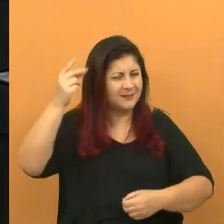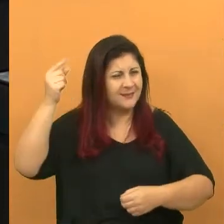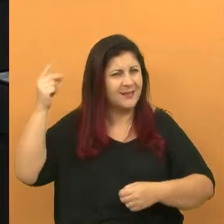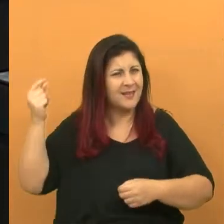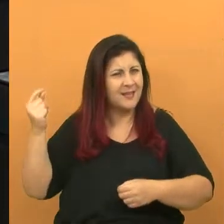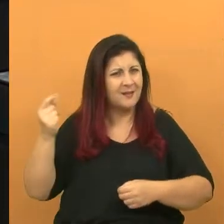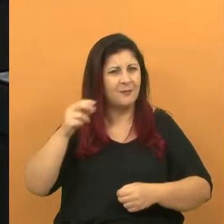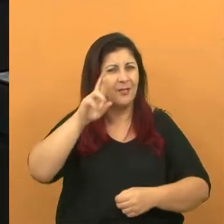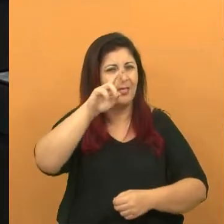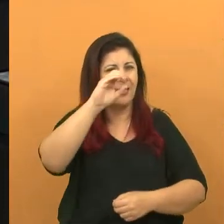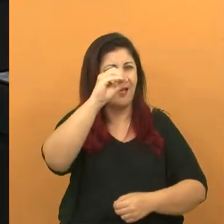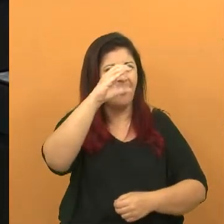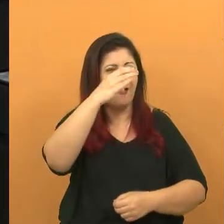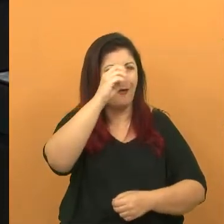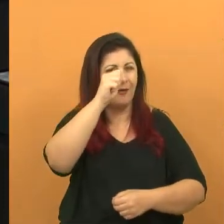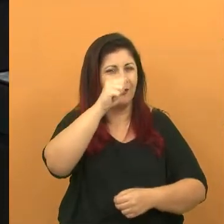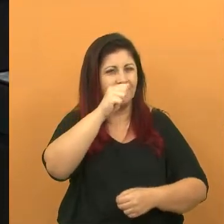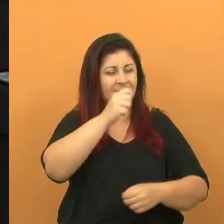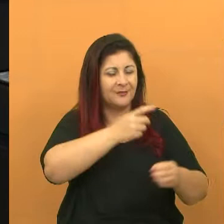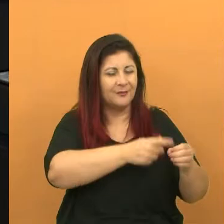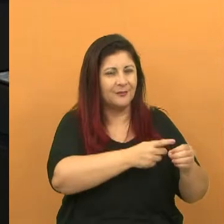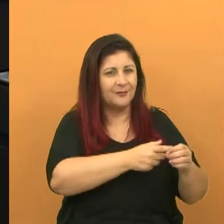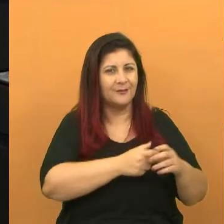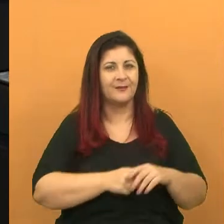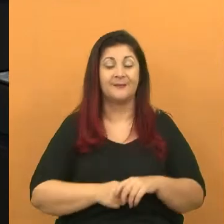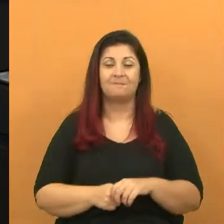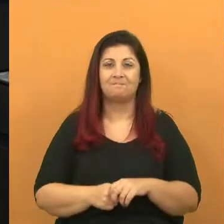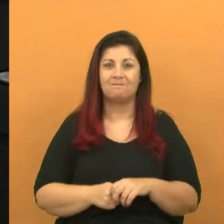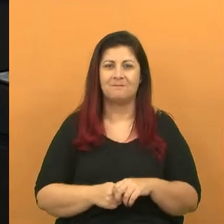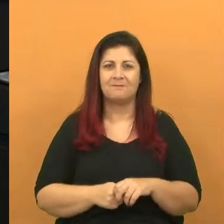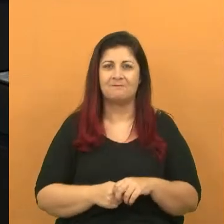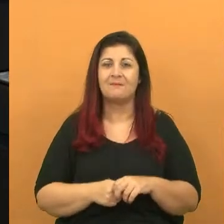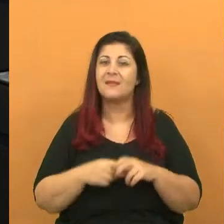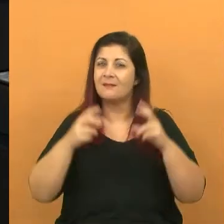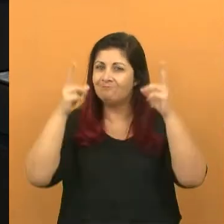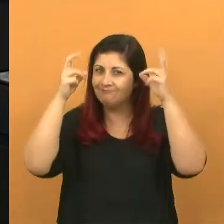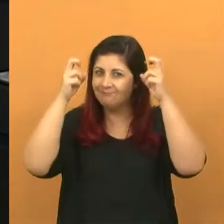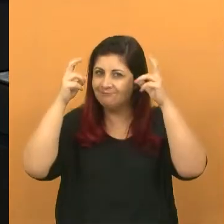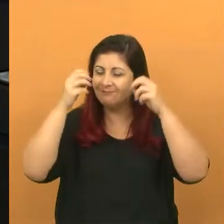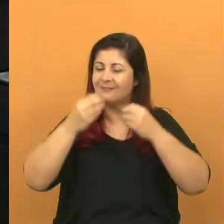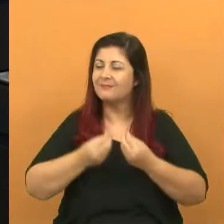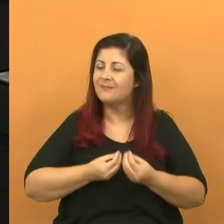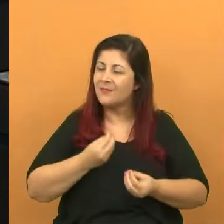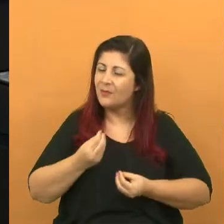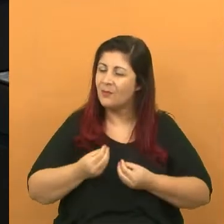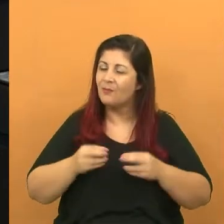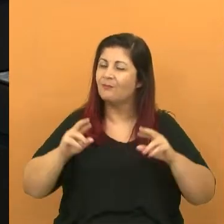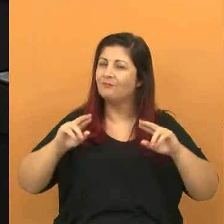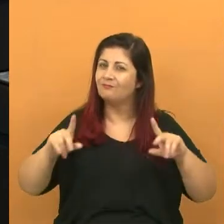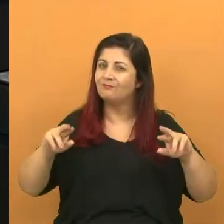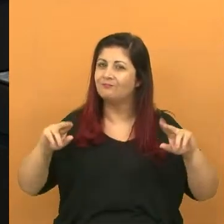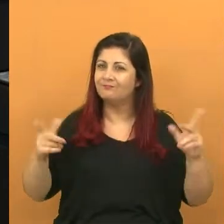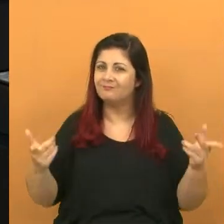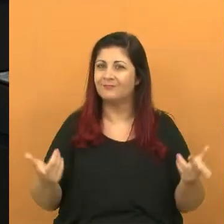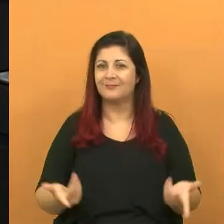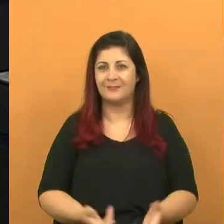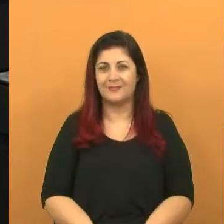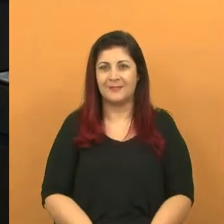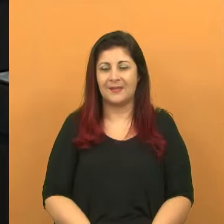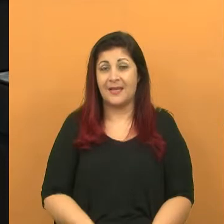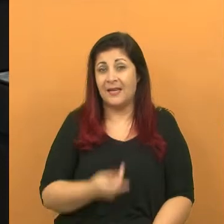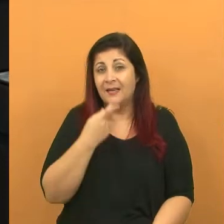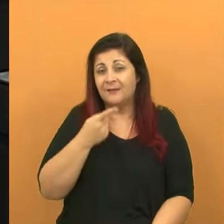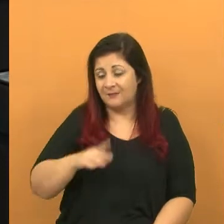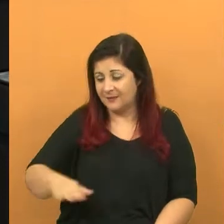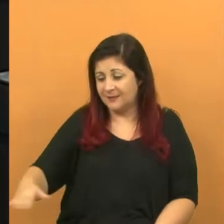na roça, né? Então, perceba o quanto faz diferença, eu estou usando aqui a criança,